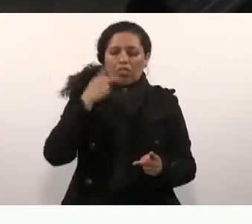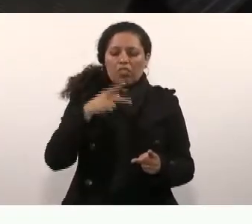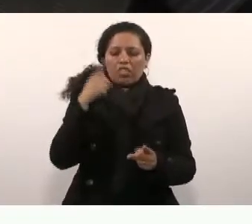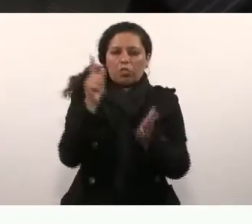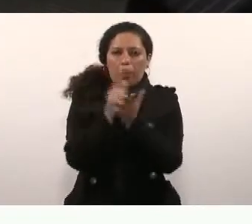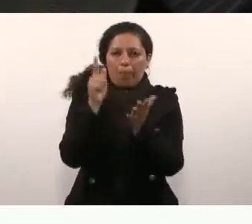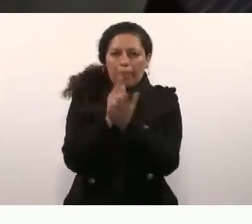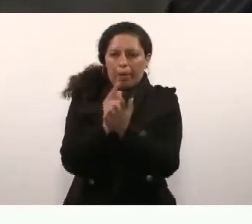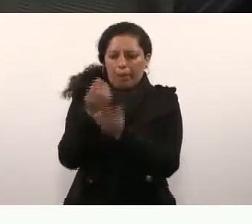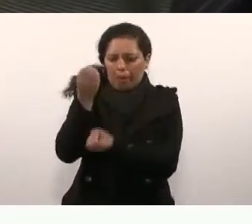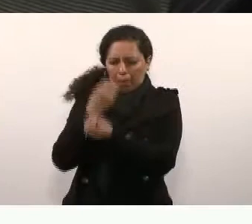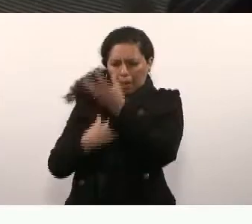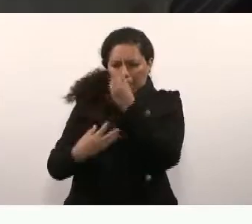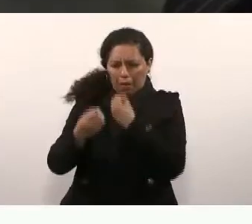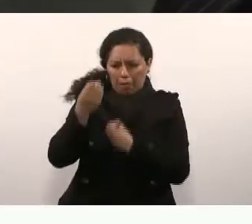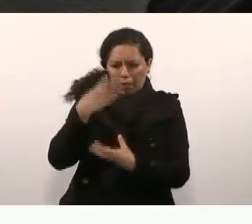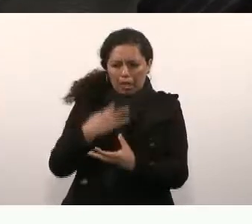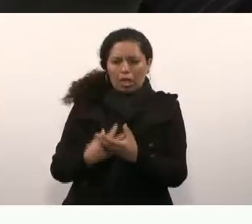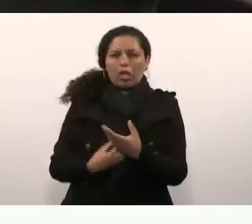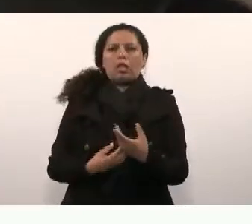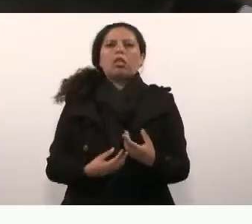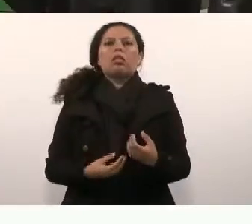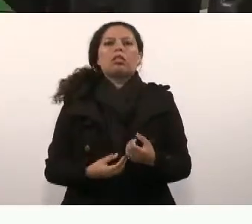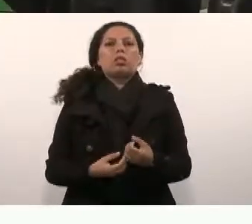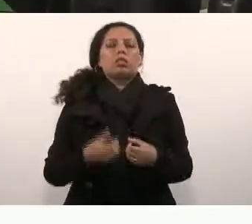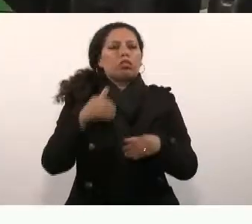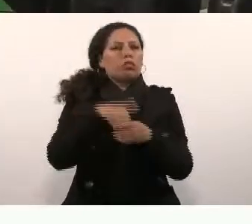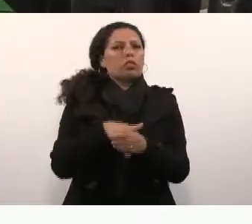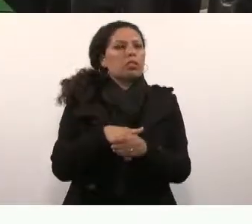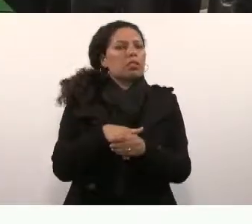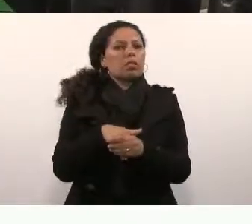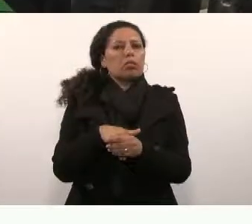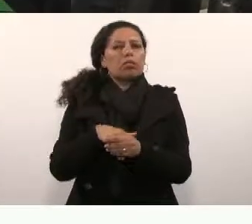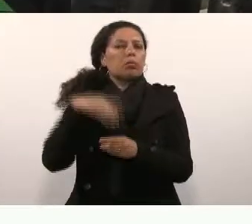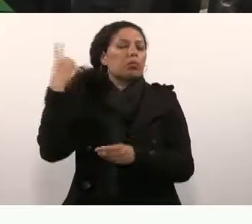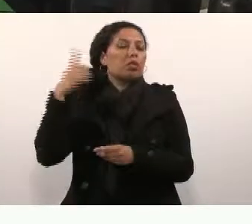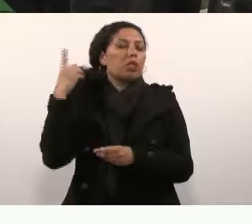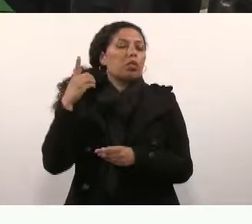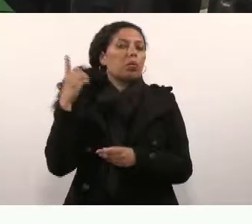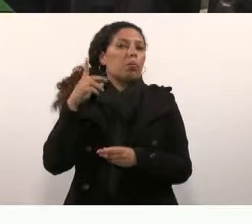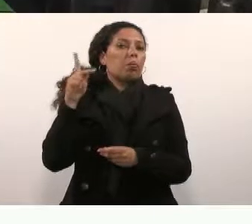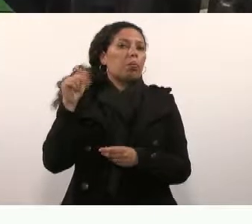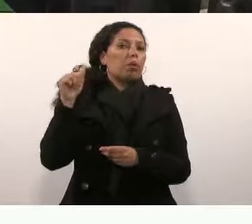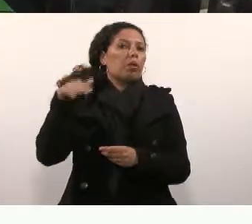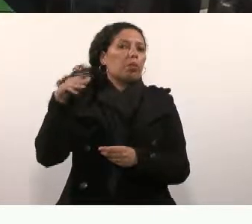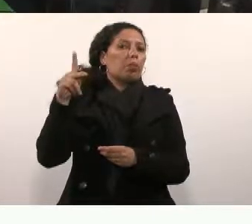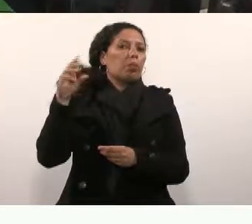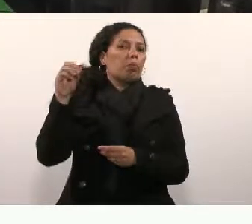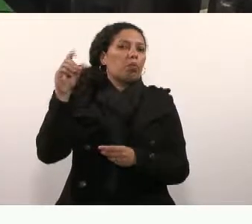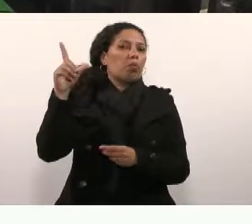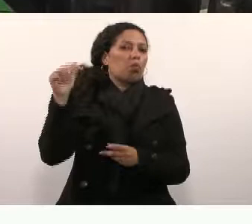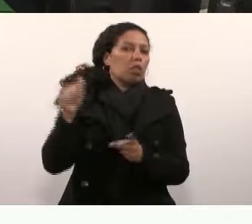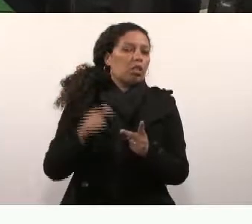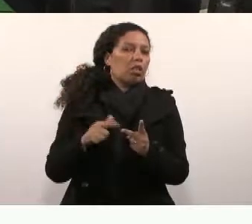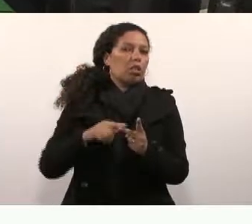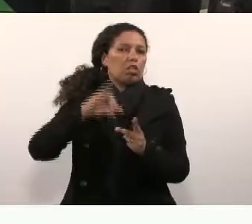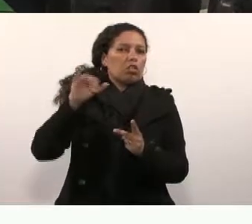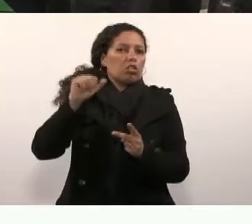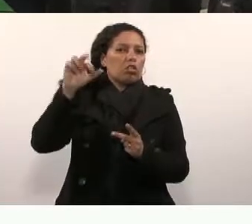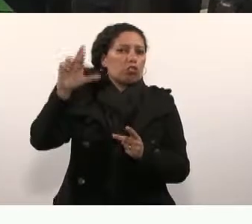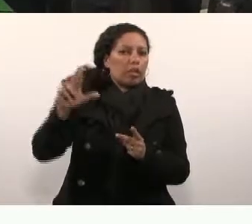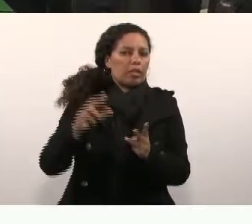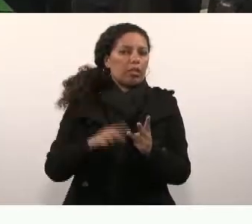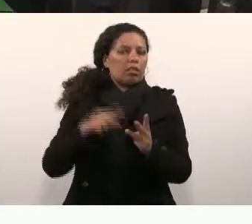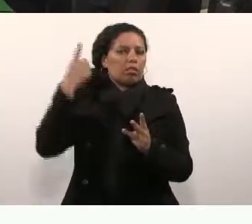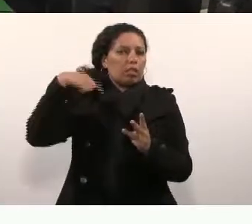tem consolidado disso. Então, em votação, deputado Tiago Pampolha, deputado Jair Bittencourt. Aprovado. Deputado